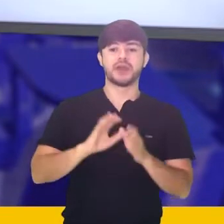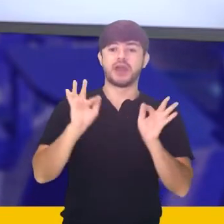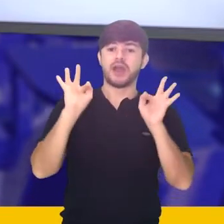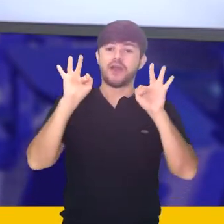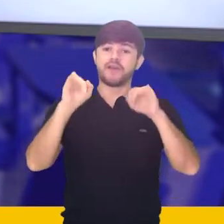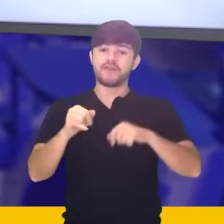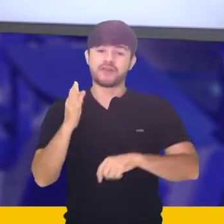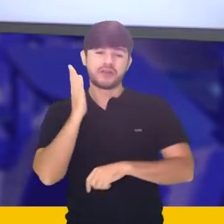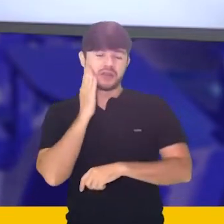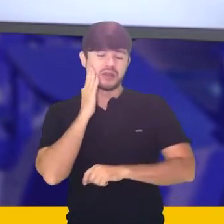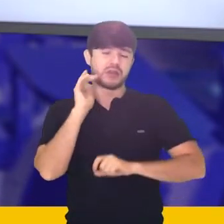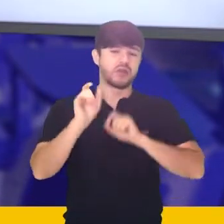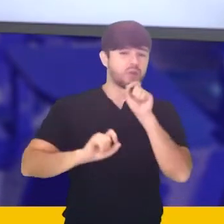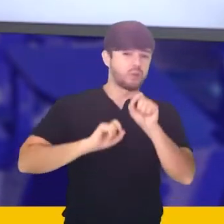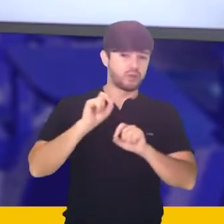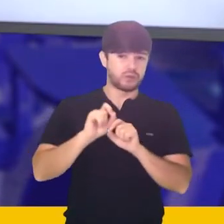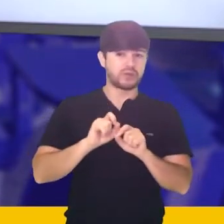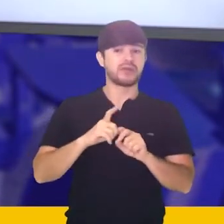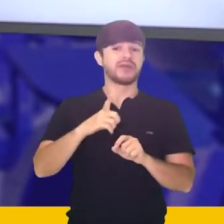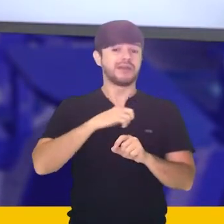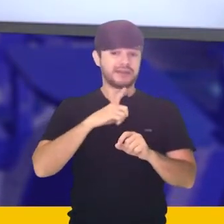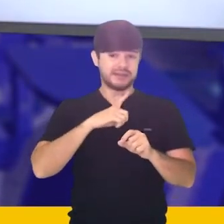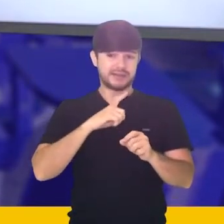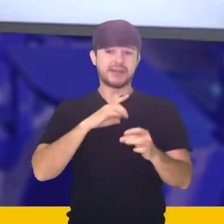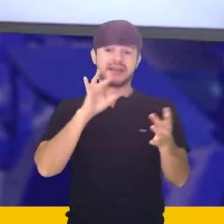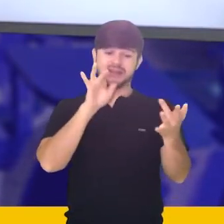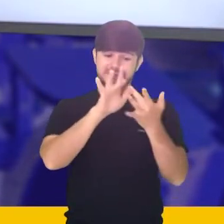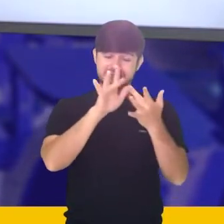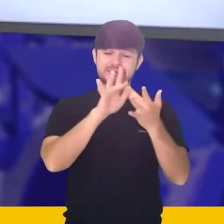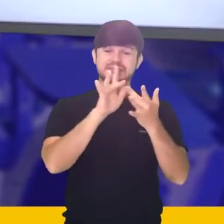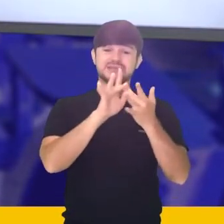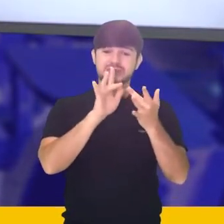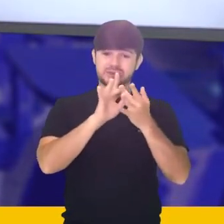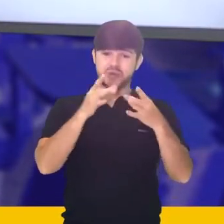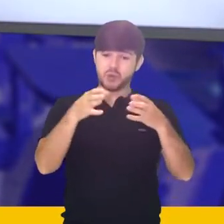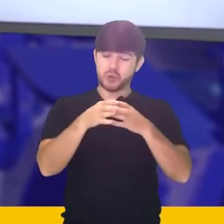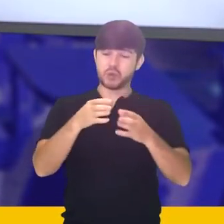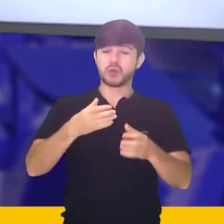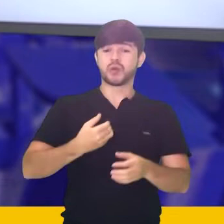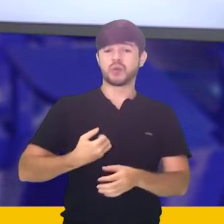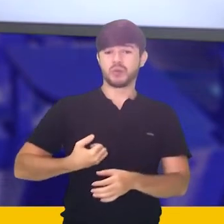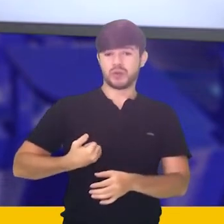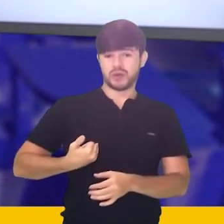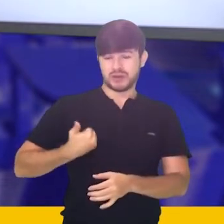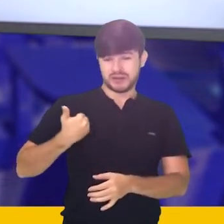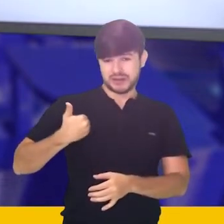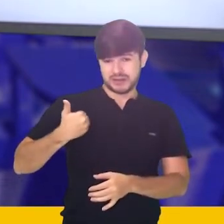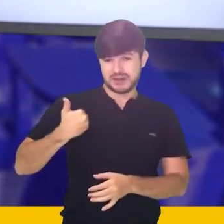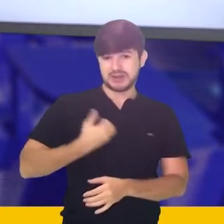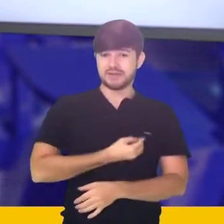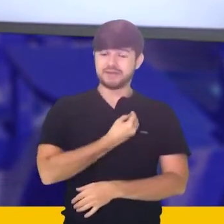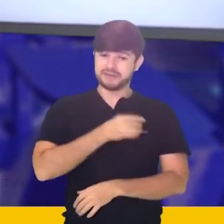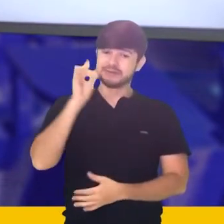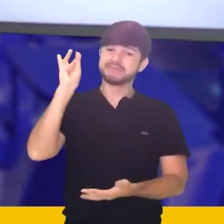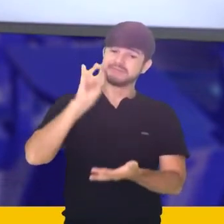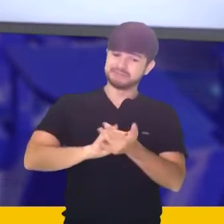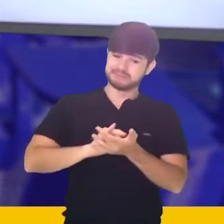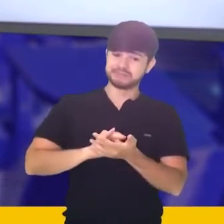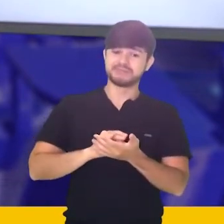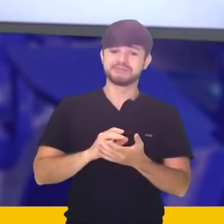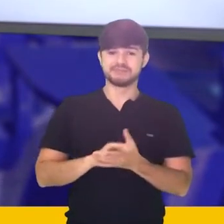texto, ela é essa. Há uma correlação etária e a gente pode chegar a essa conclusão em